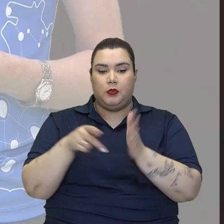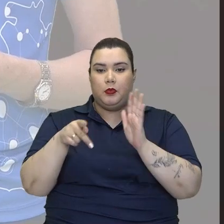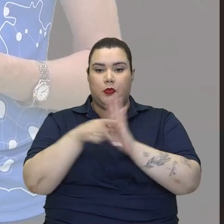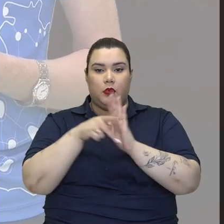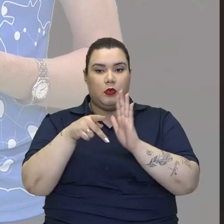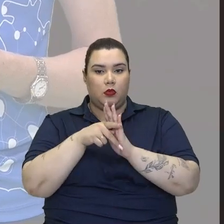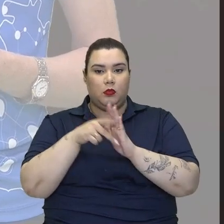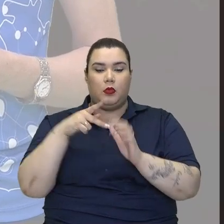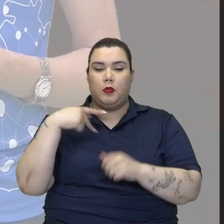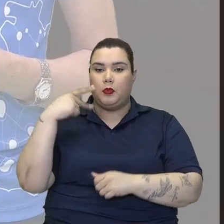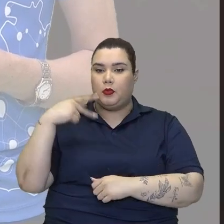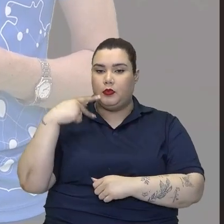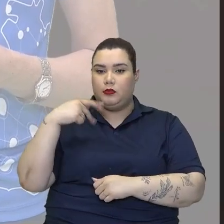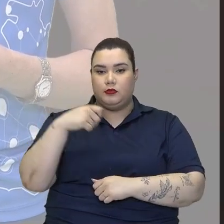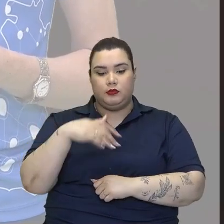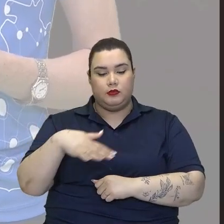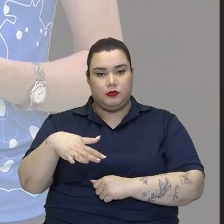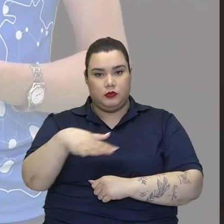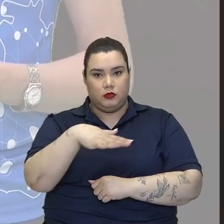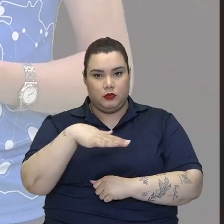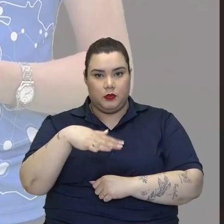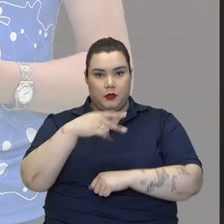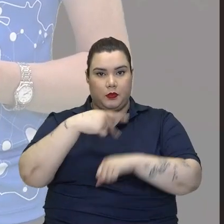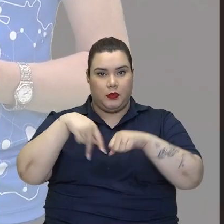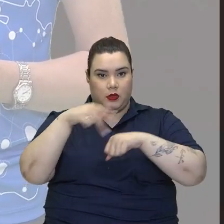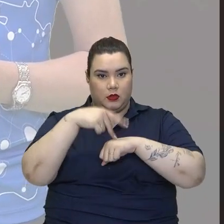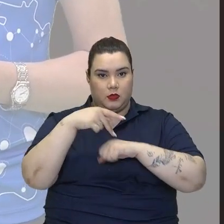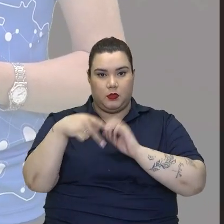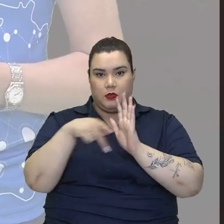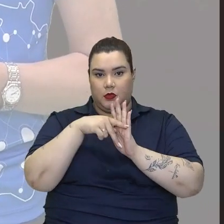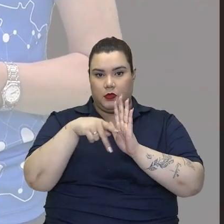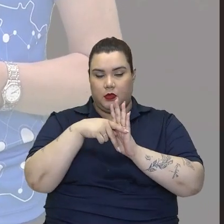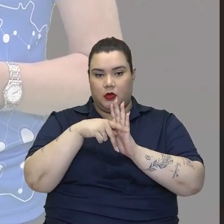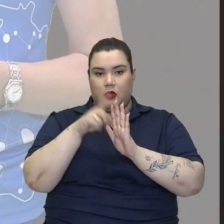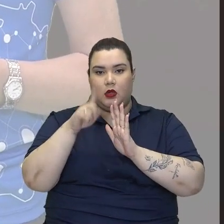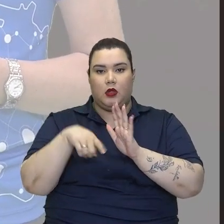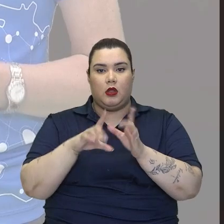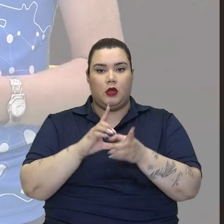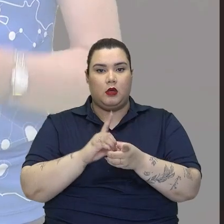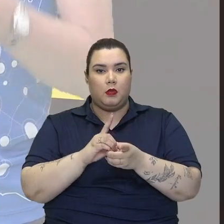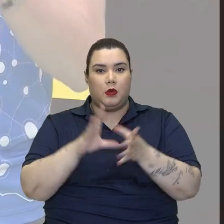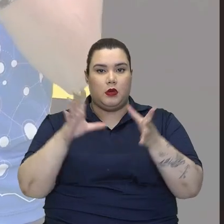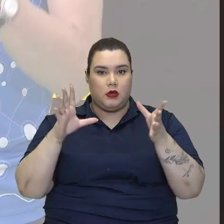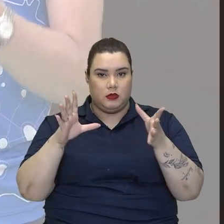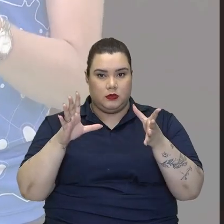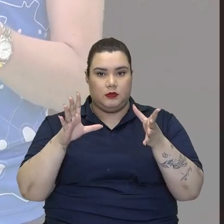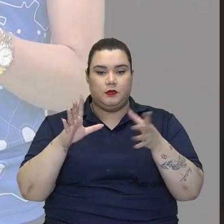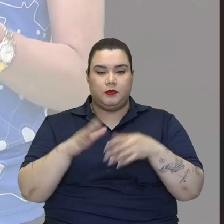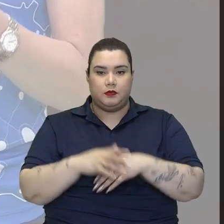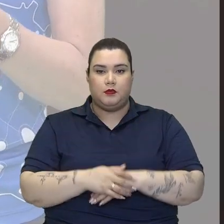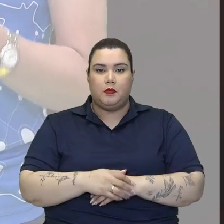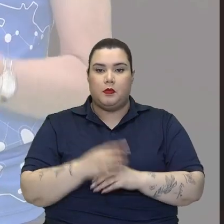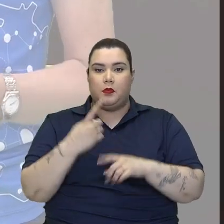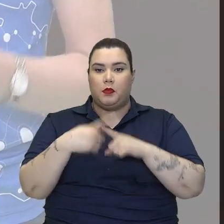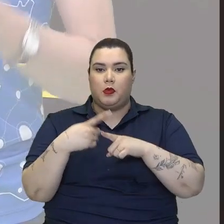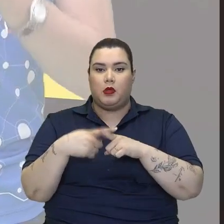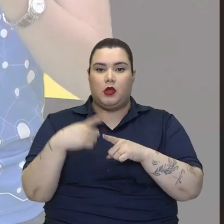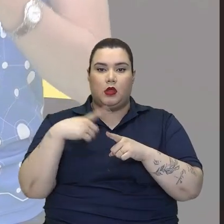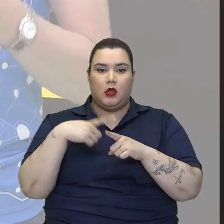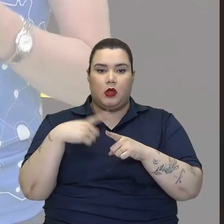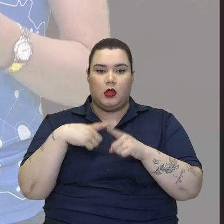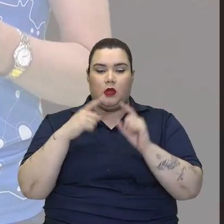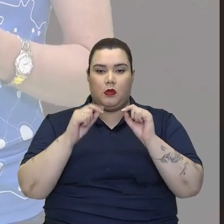regime político, do meu país, que é a democracia, pois eu estou